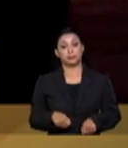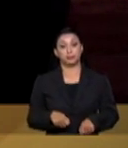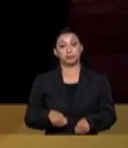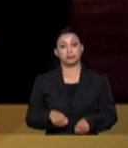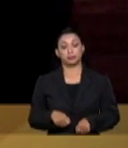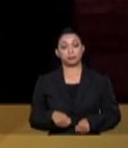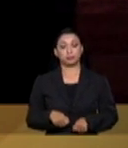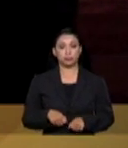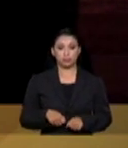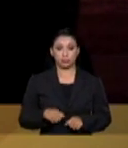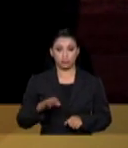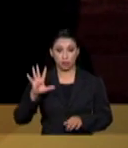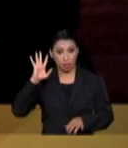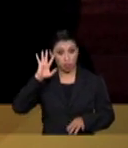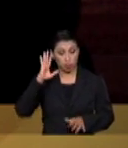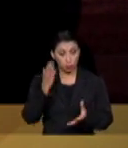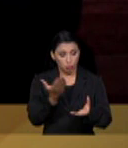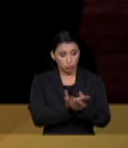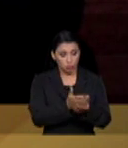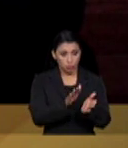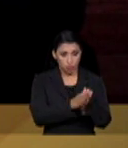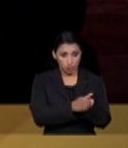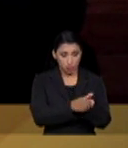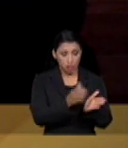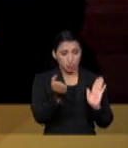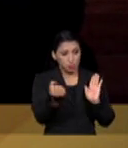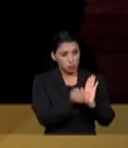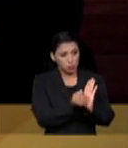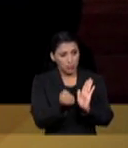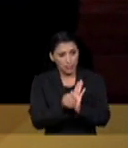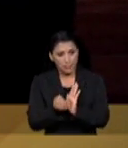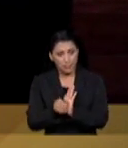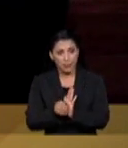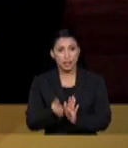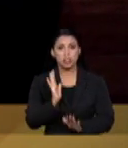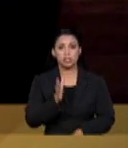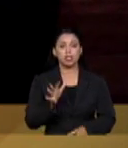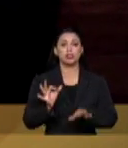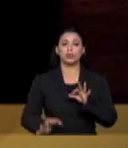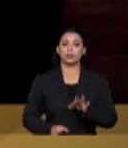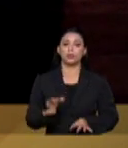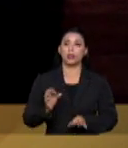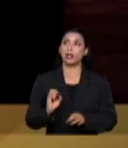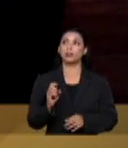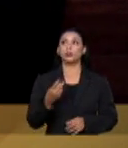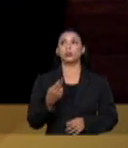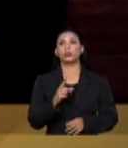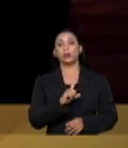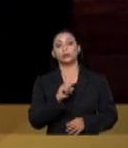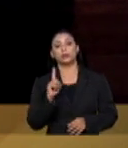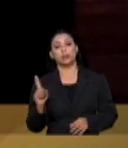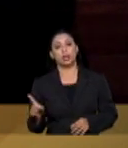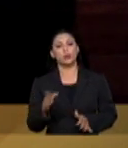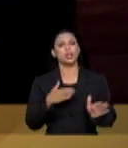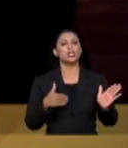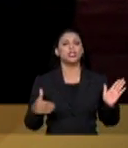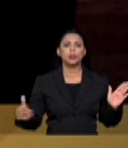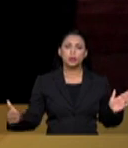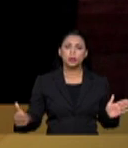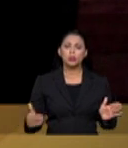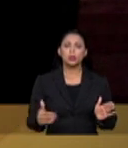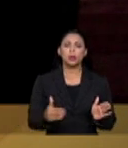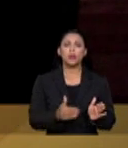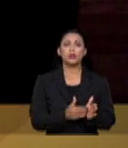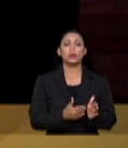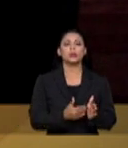deslinde dos processos de demarcação judicializadas ou não bem como de todos os incidentes